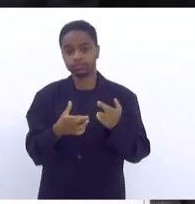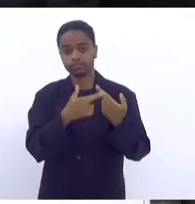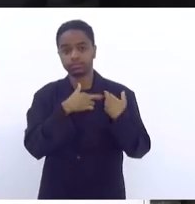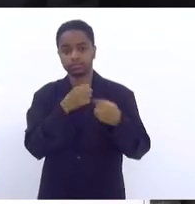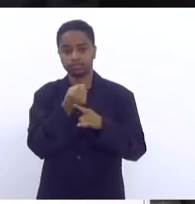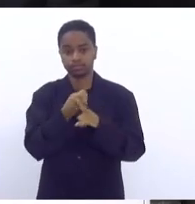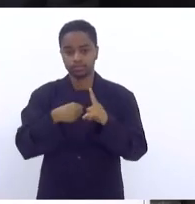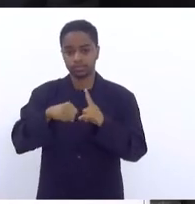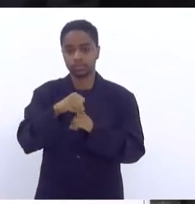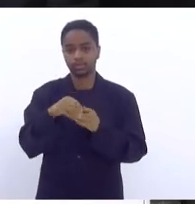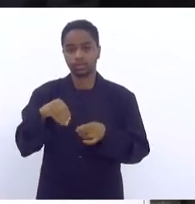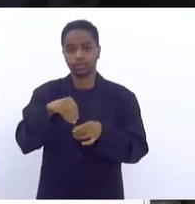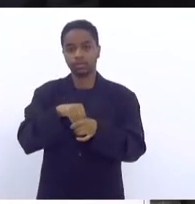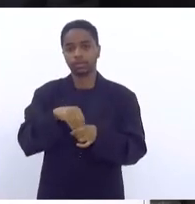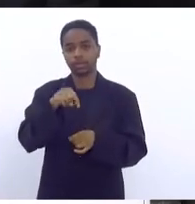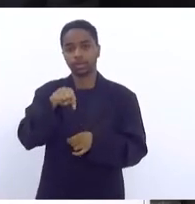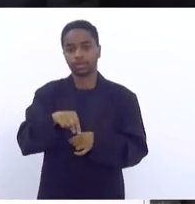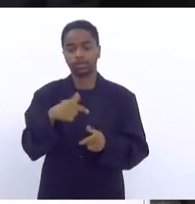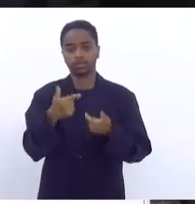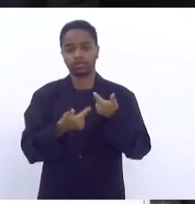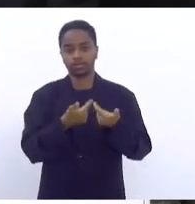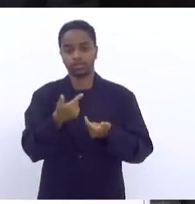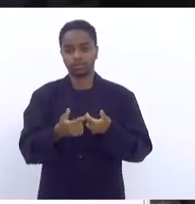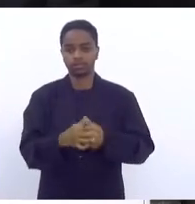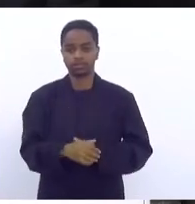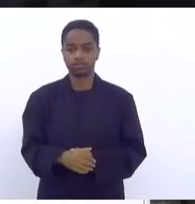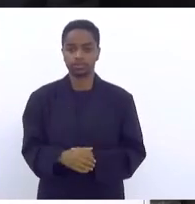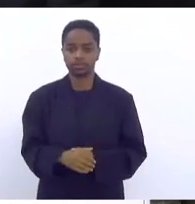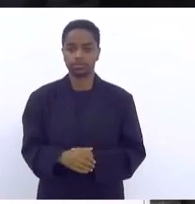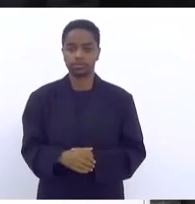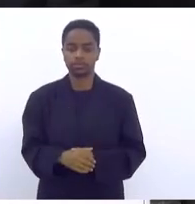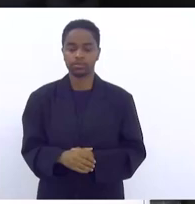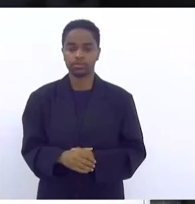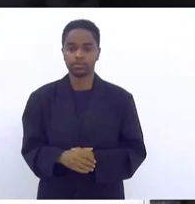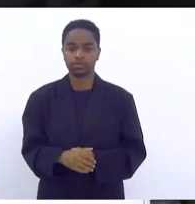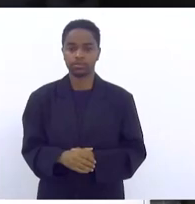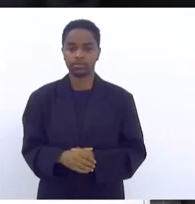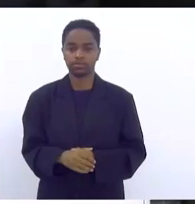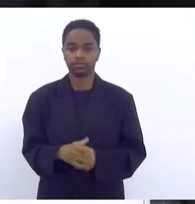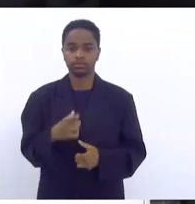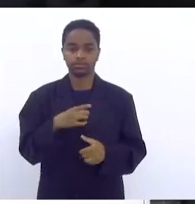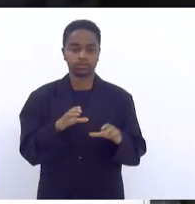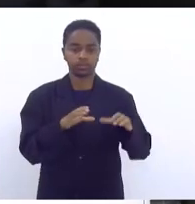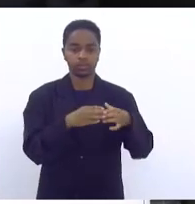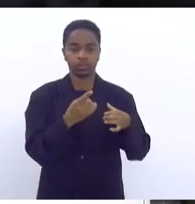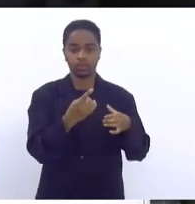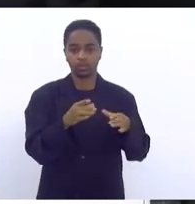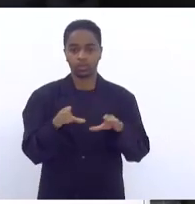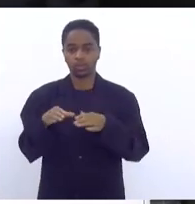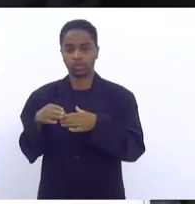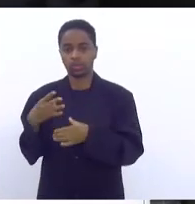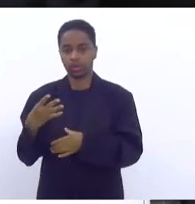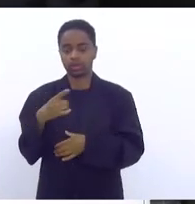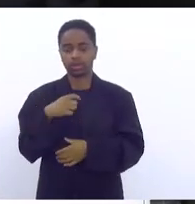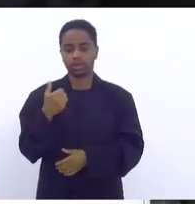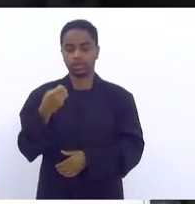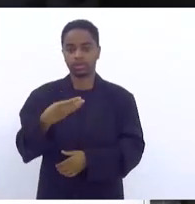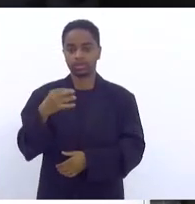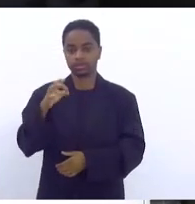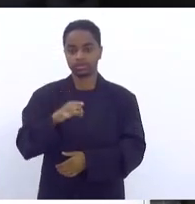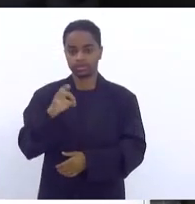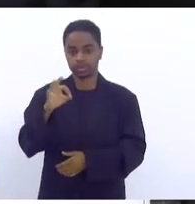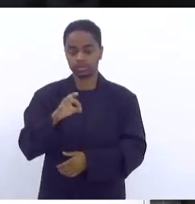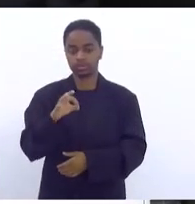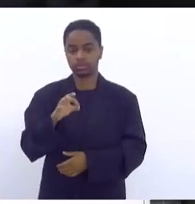social dentro desse nosso trabalho né Nós temos juntando o bloco 1 e bloco 4 13% de tarifa social né e no